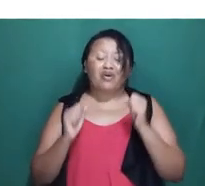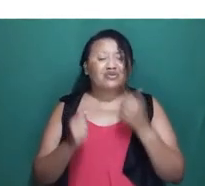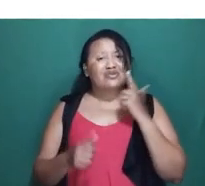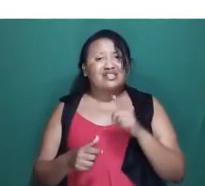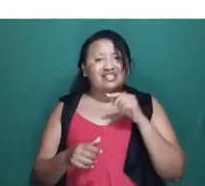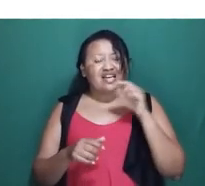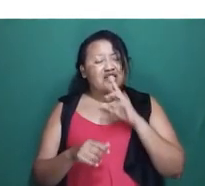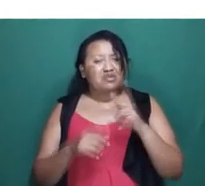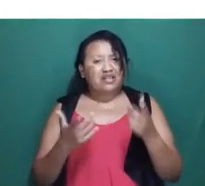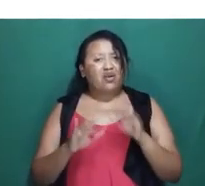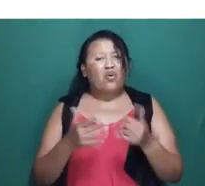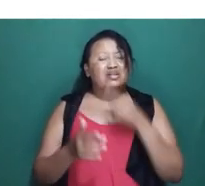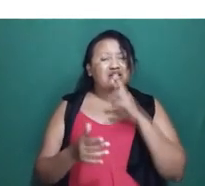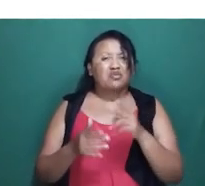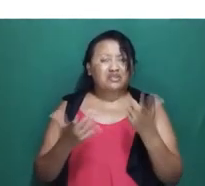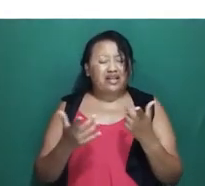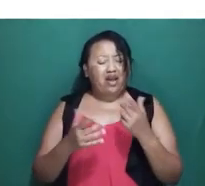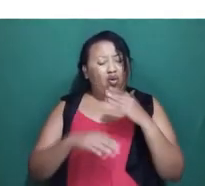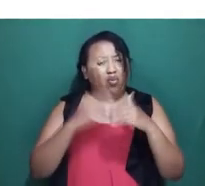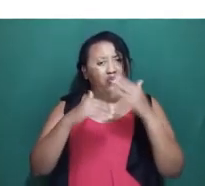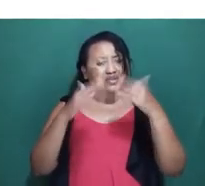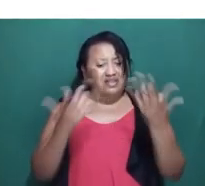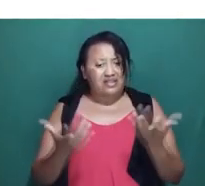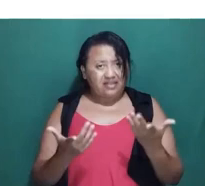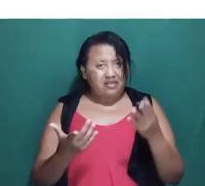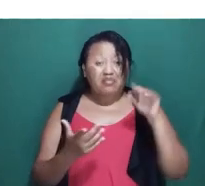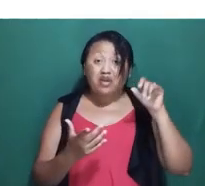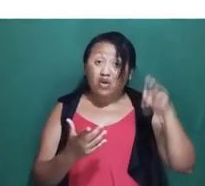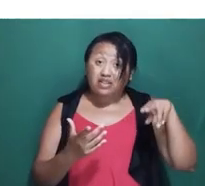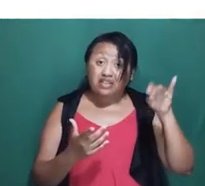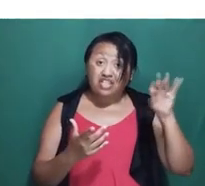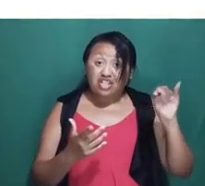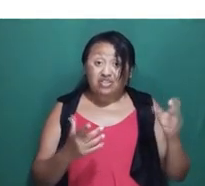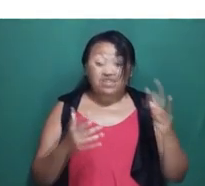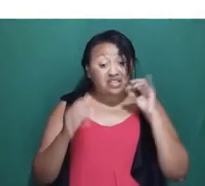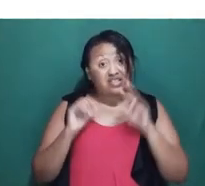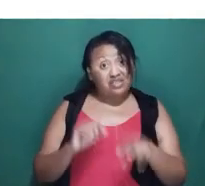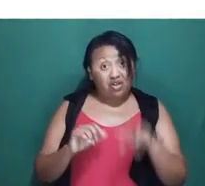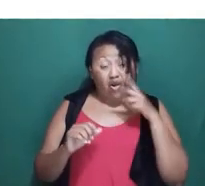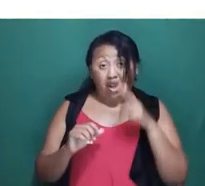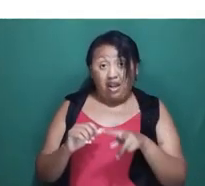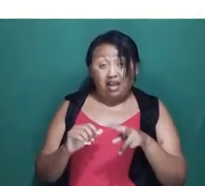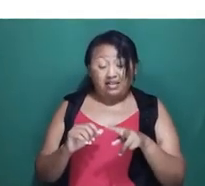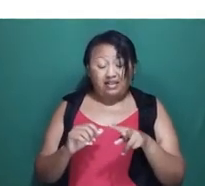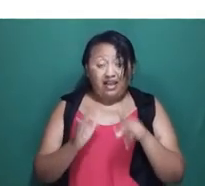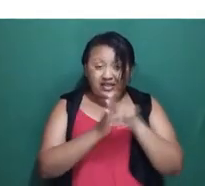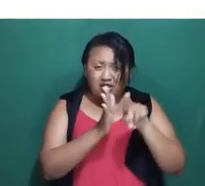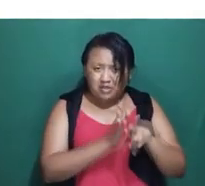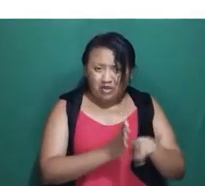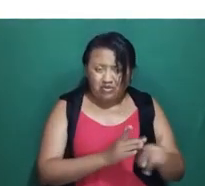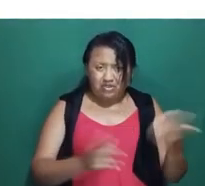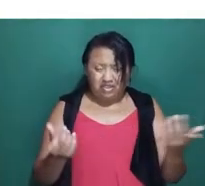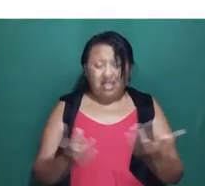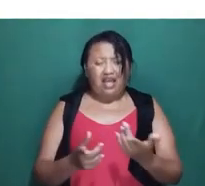processo bioenergético mais semelhante a atividade citada na reportagem é se vocês olharem as alternativas né aquele